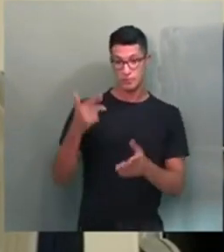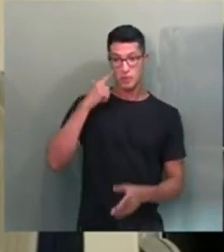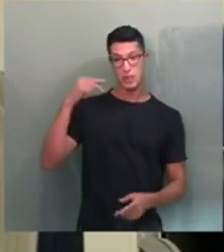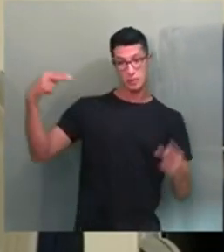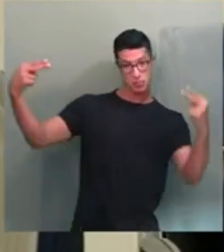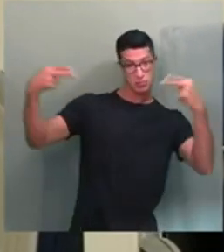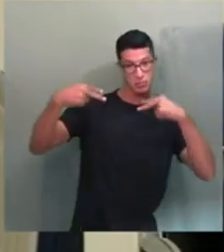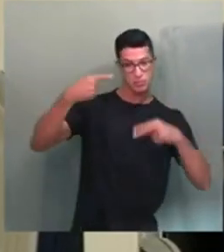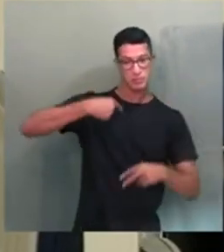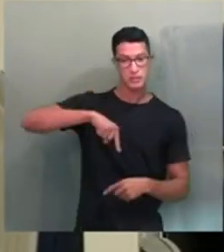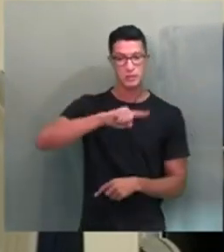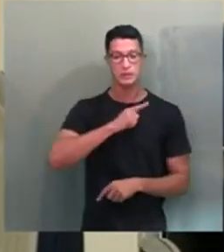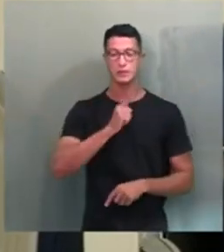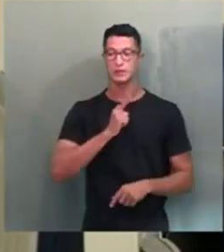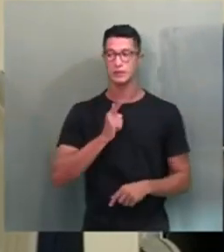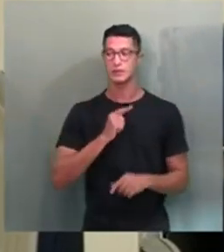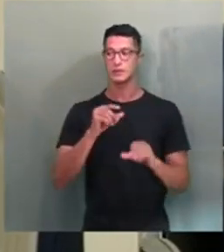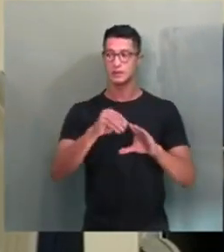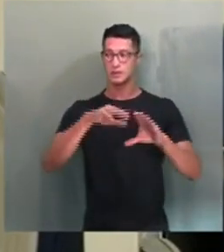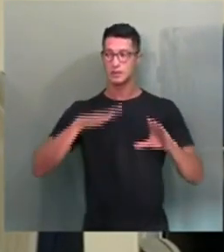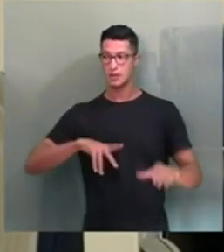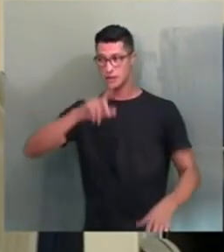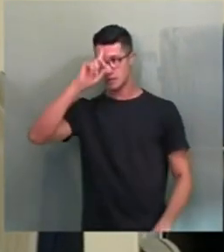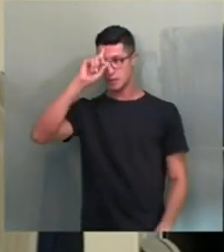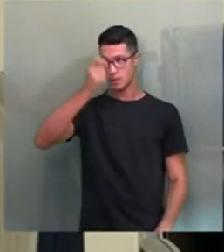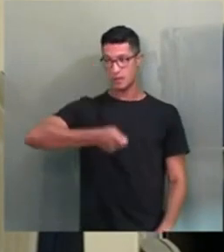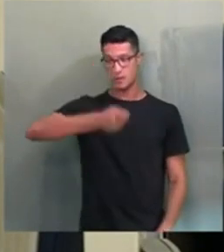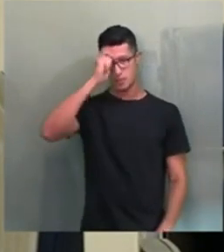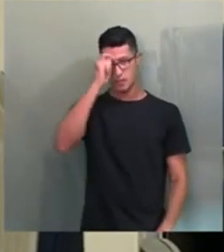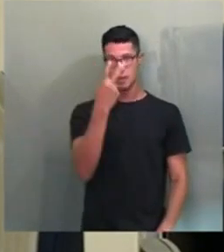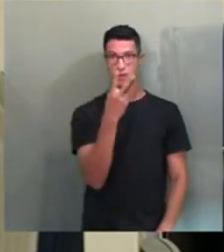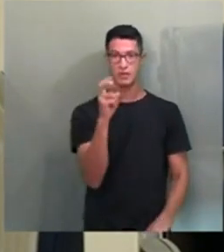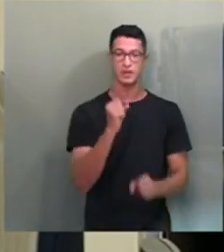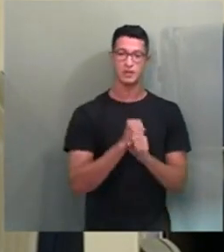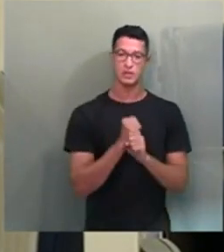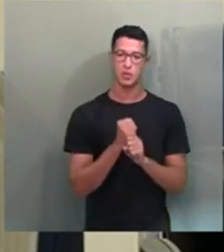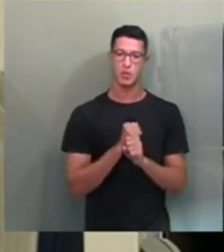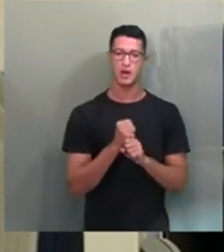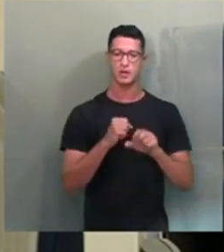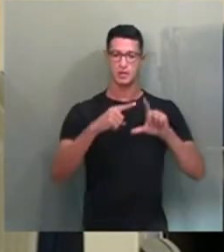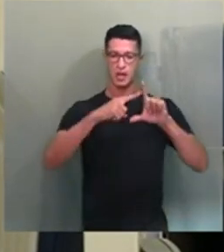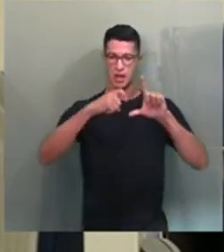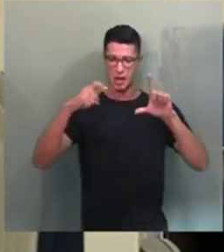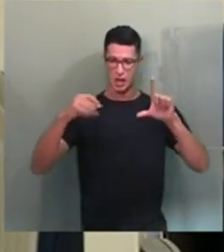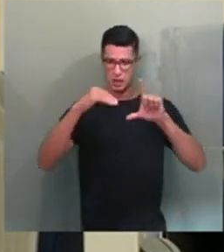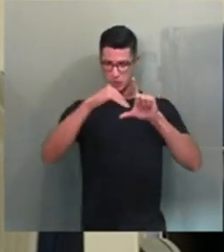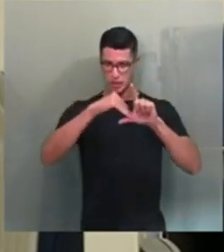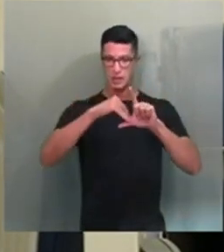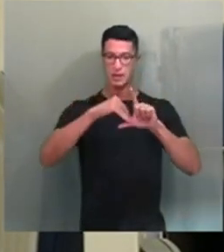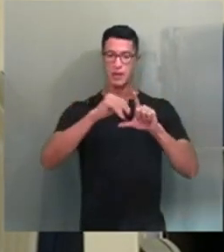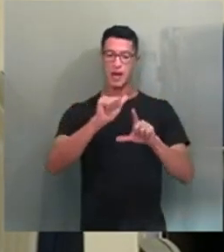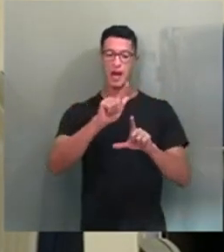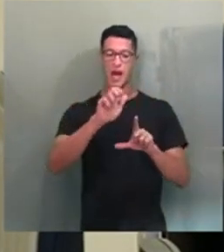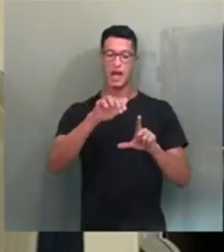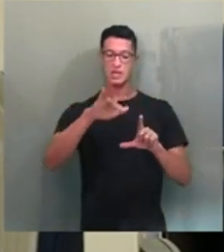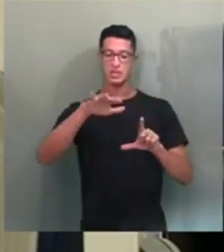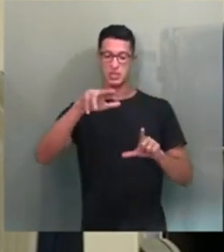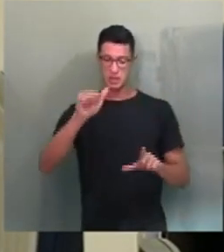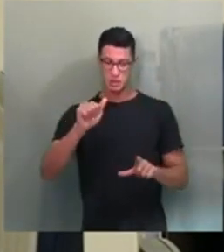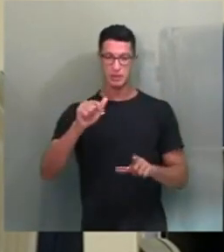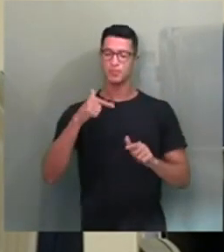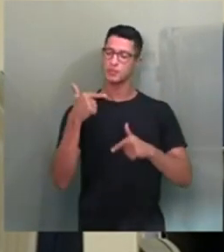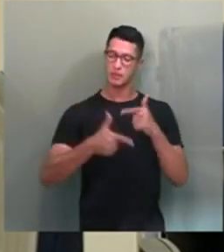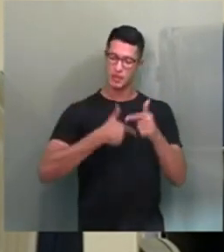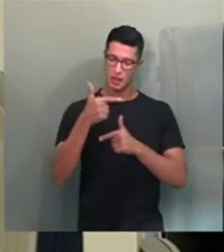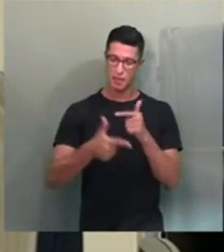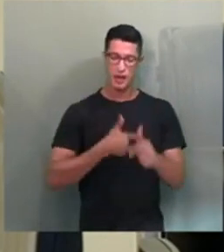acompanhando, nós estamos em uma sessão em homenagem aos 25 anos da Rádio Senado e também da Agência Senado, um